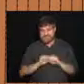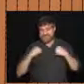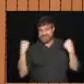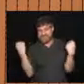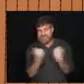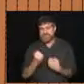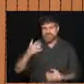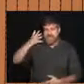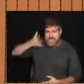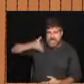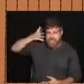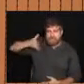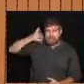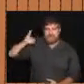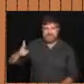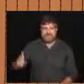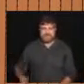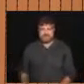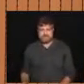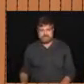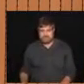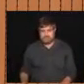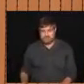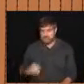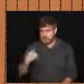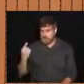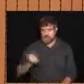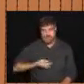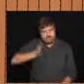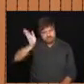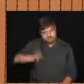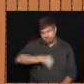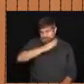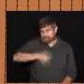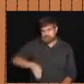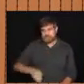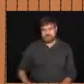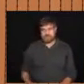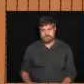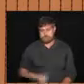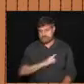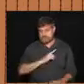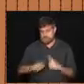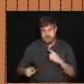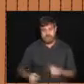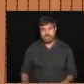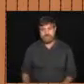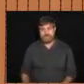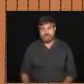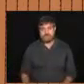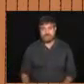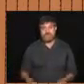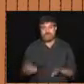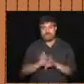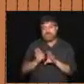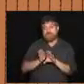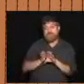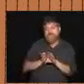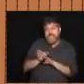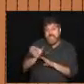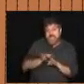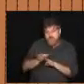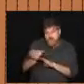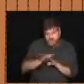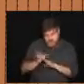Seminários, palestras, eventos do gênero, nós vamos estar cancelando. E recomendamos também